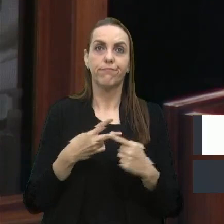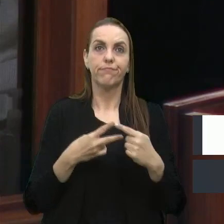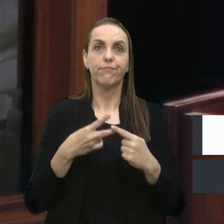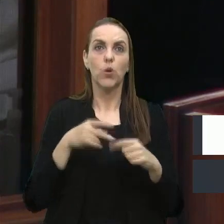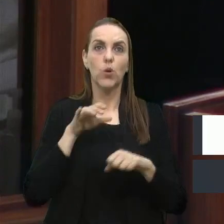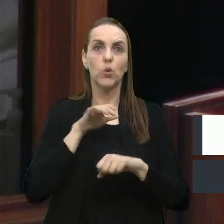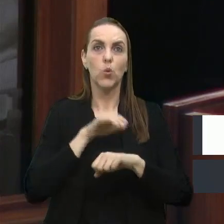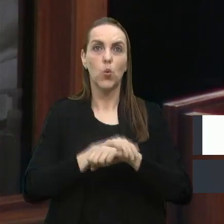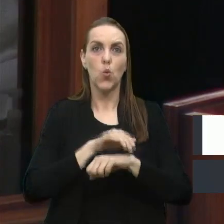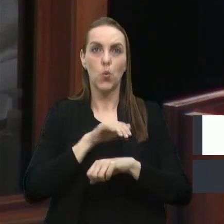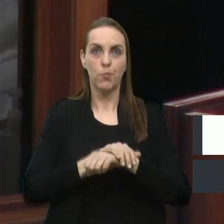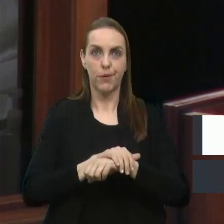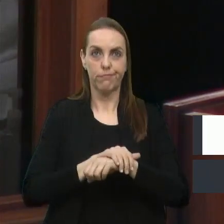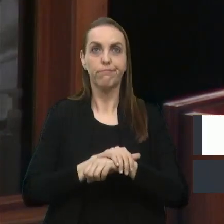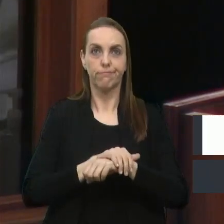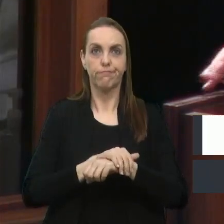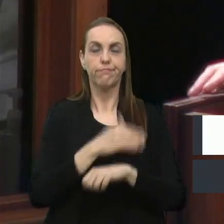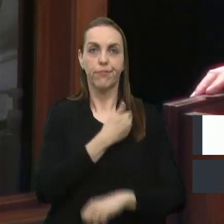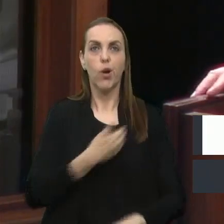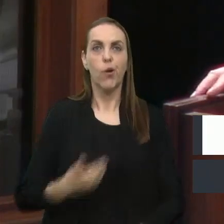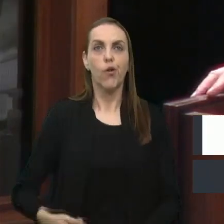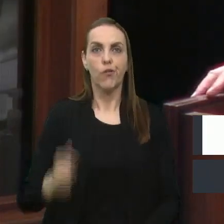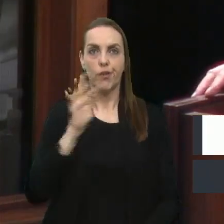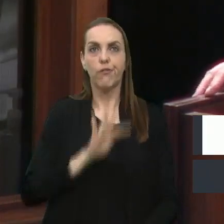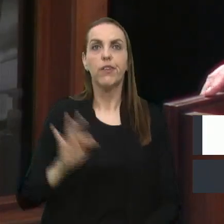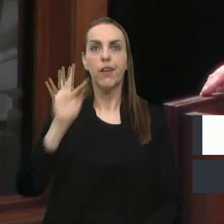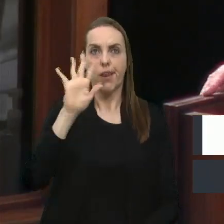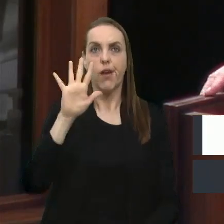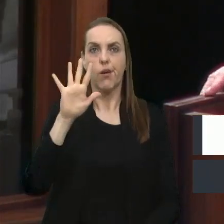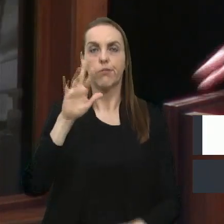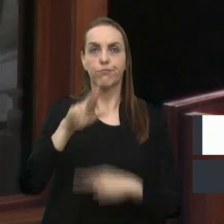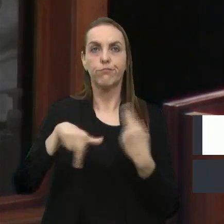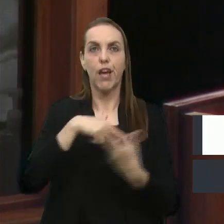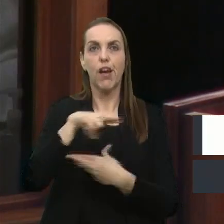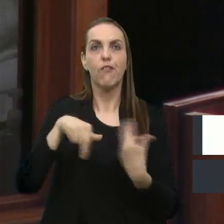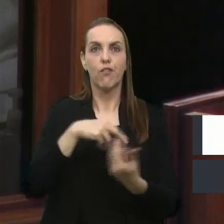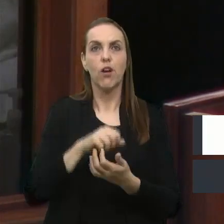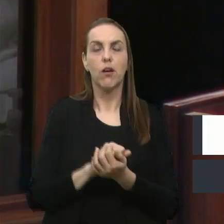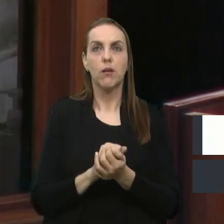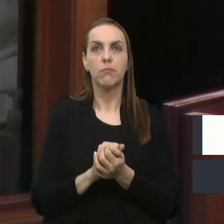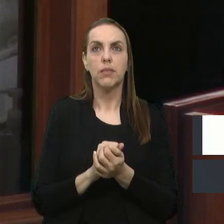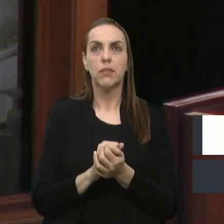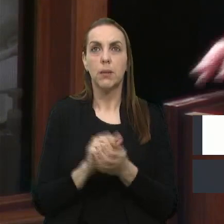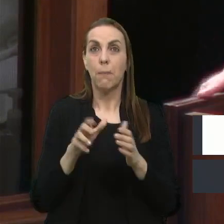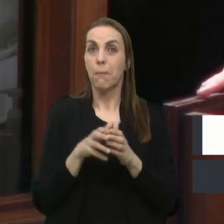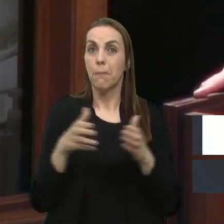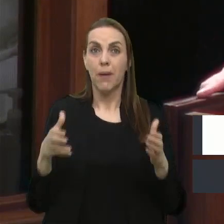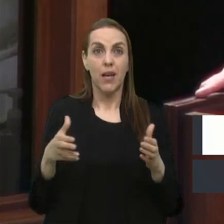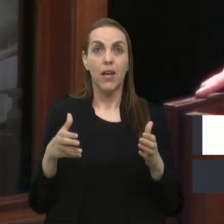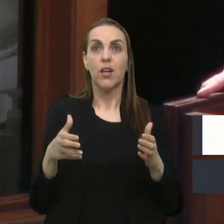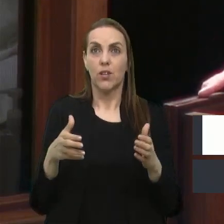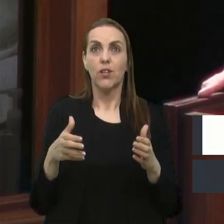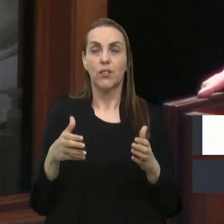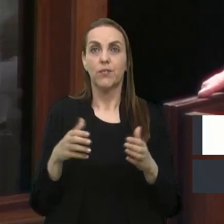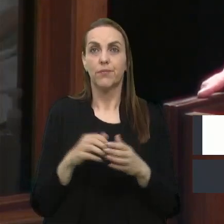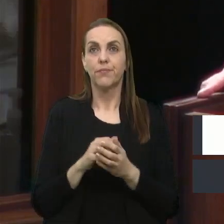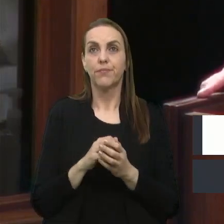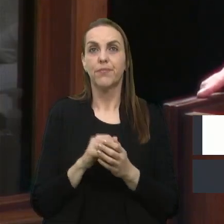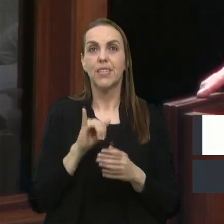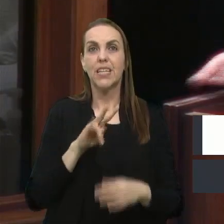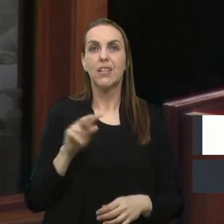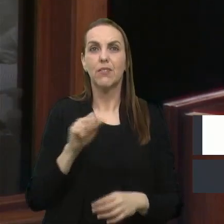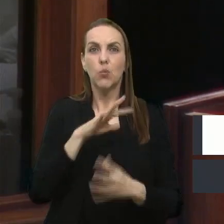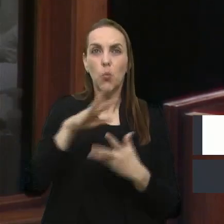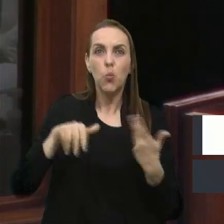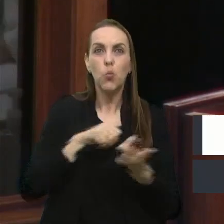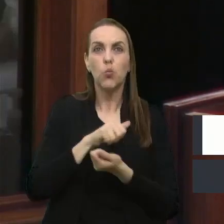nisso tudo. O governo federal mandando uma reforma onde vamos ficar com um dos maiores IVAs do mundo. Falam em